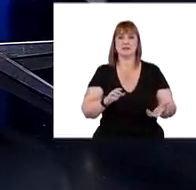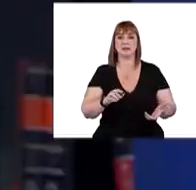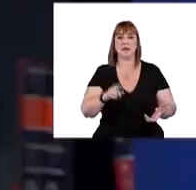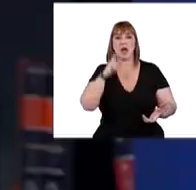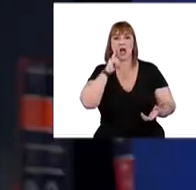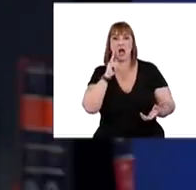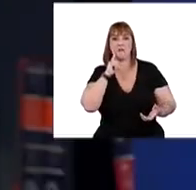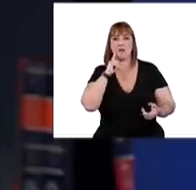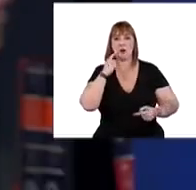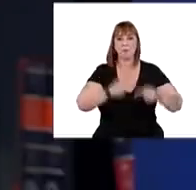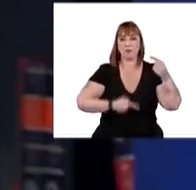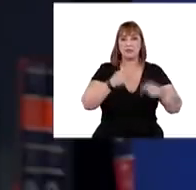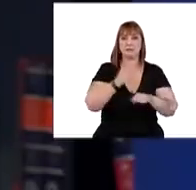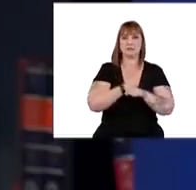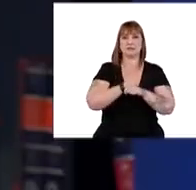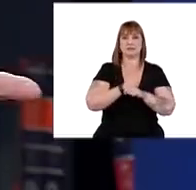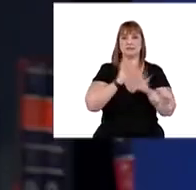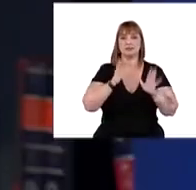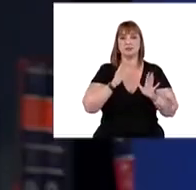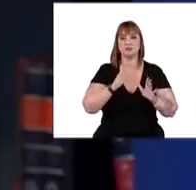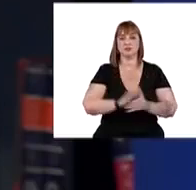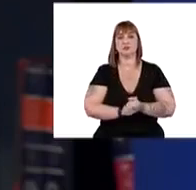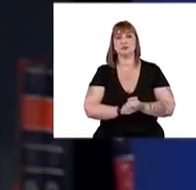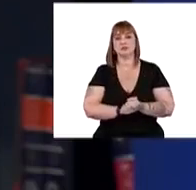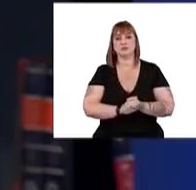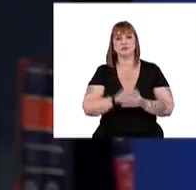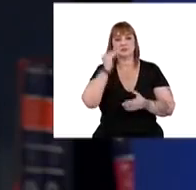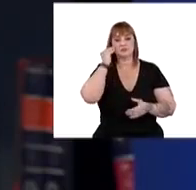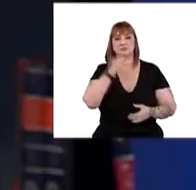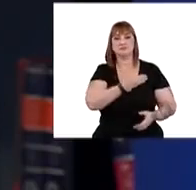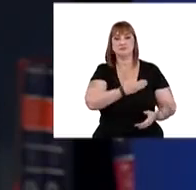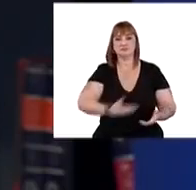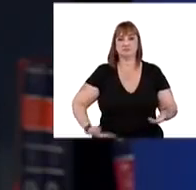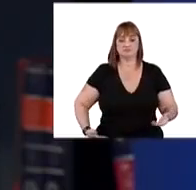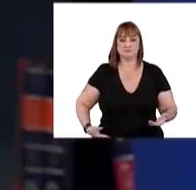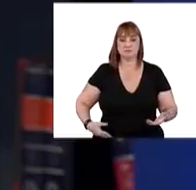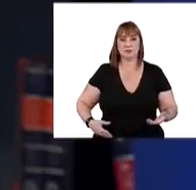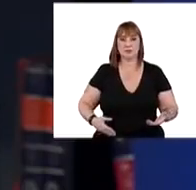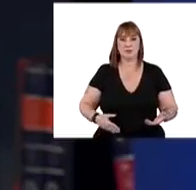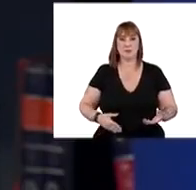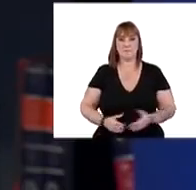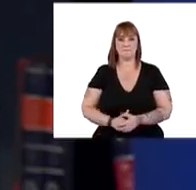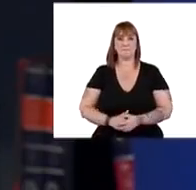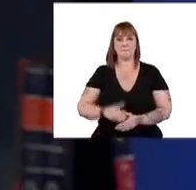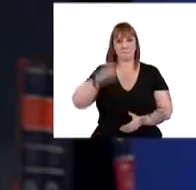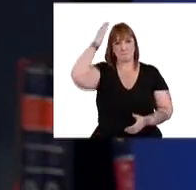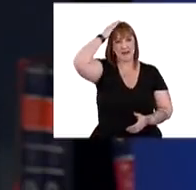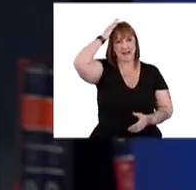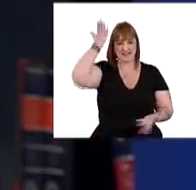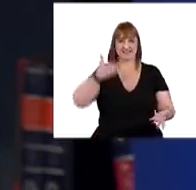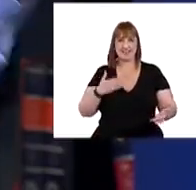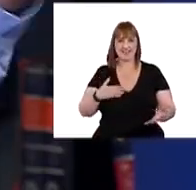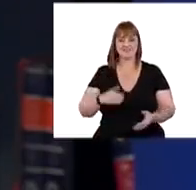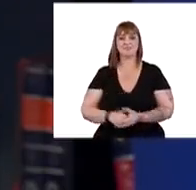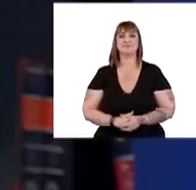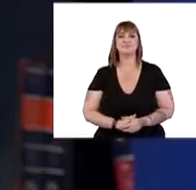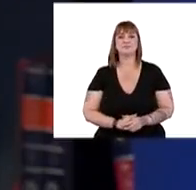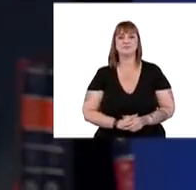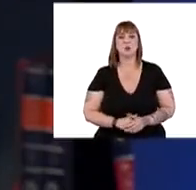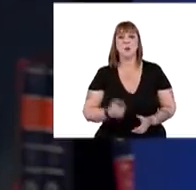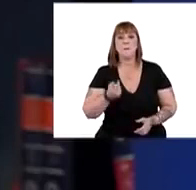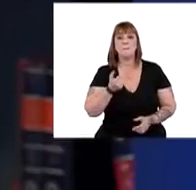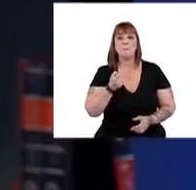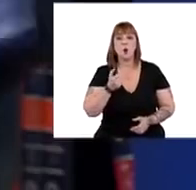Dias está na política há muito tempo, foi um experimentado governador, talvez o melhor governo do Paraná de todos os tempos, e um dos